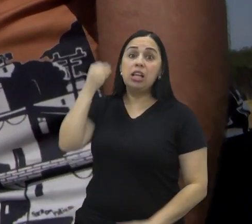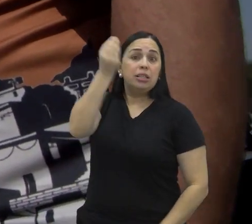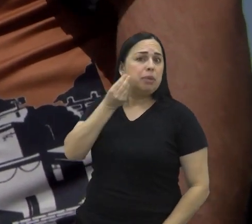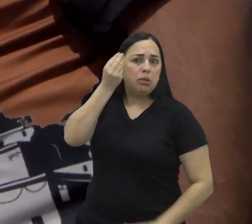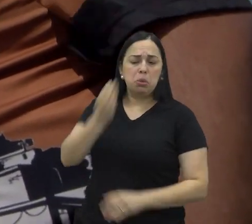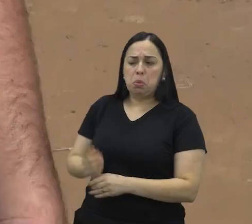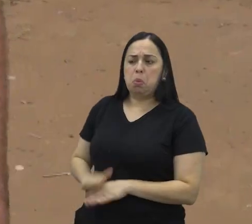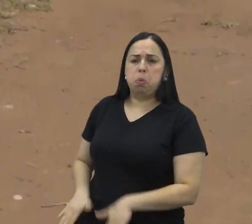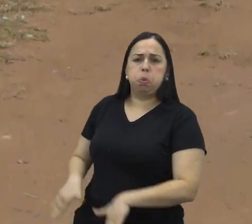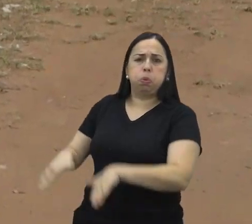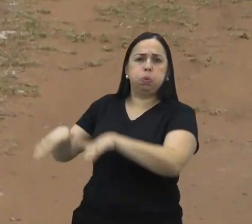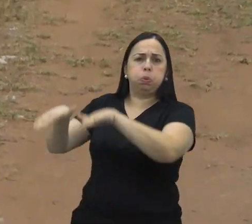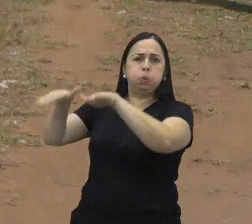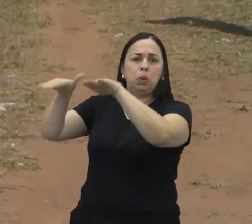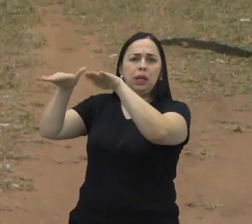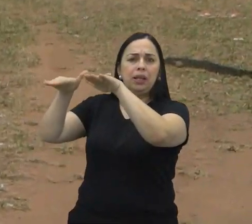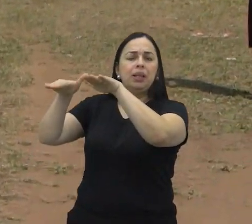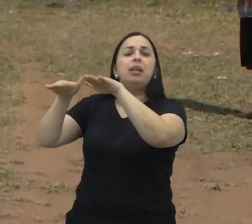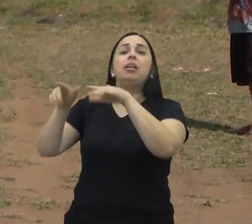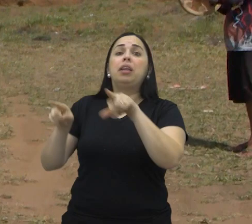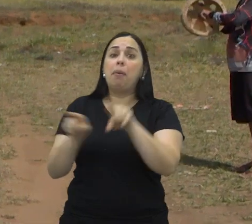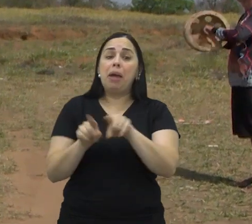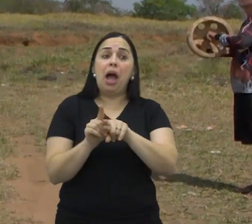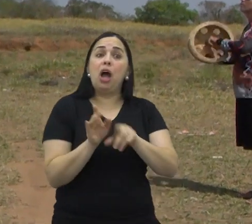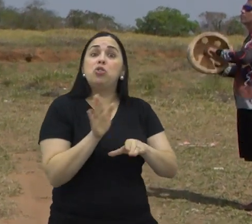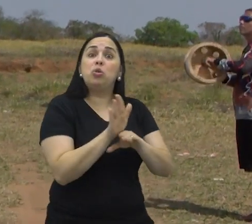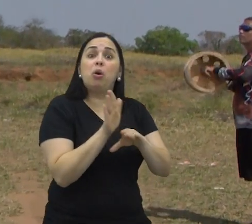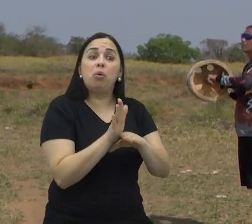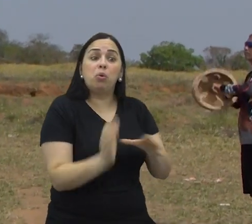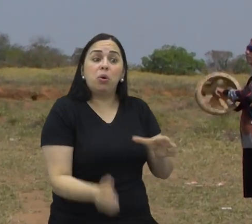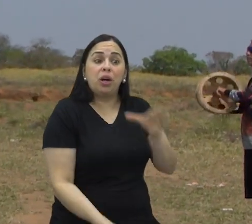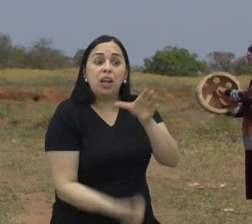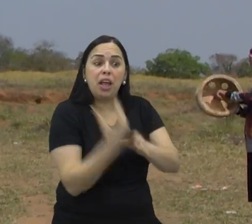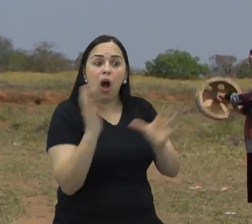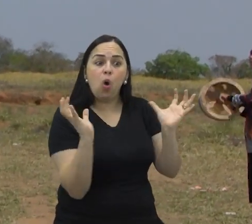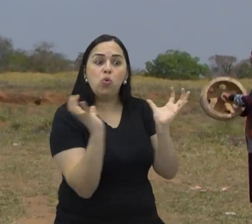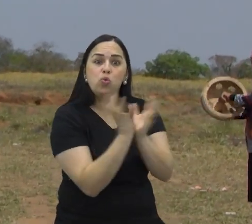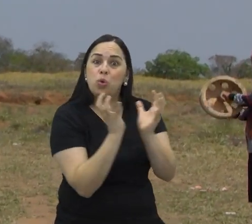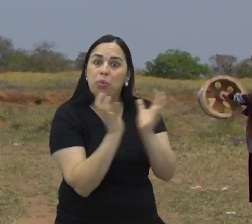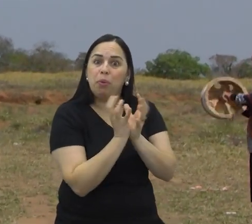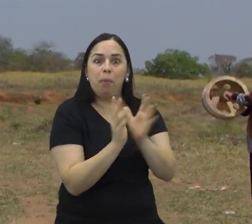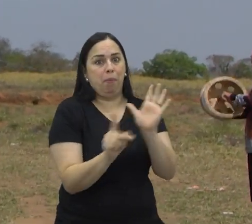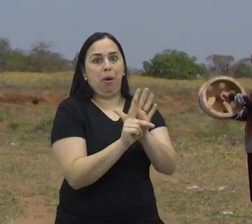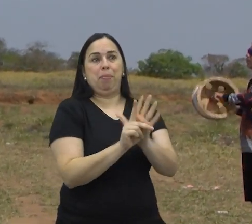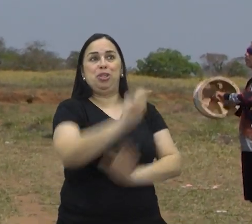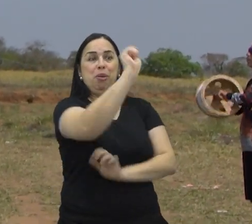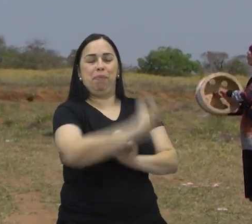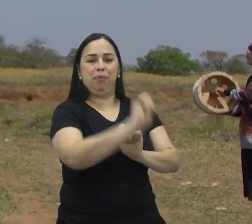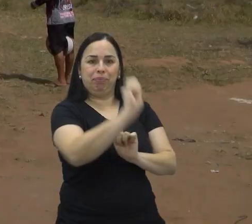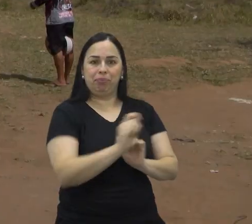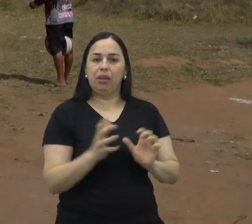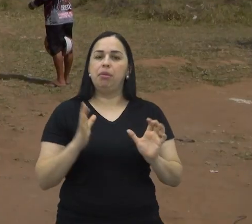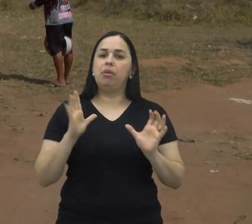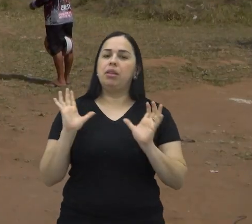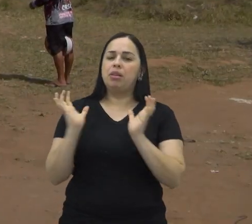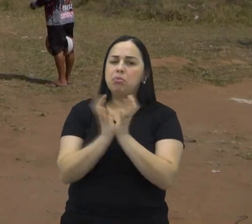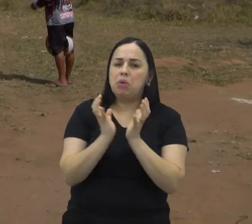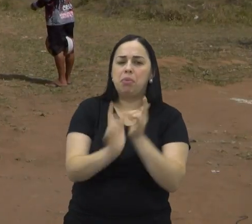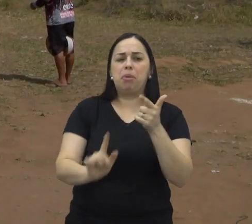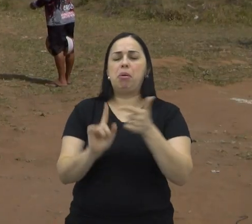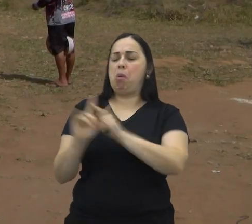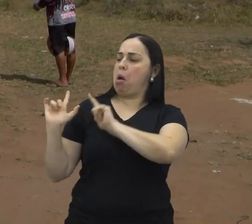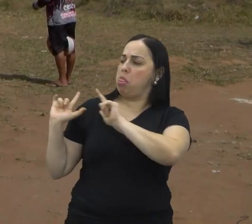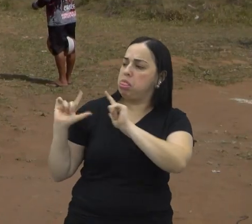desde a infância. A paixão é tanta que ele ajudou a criar até um grupo de pipeiros. Nossa equipe, a